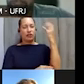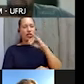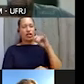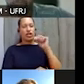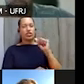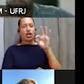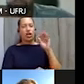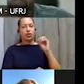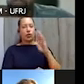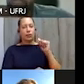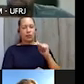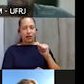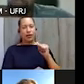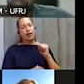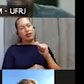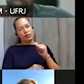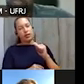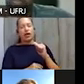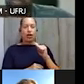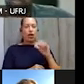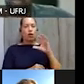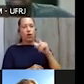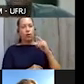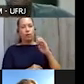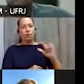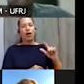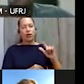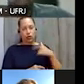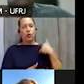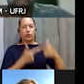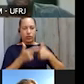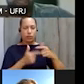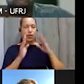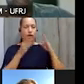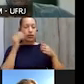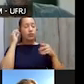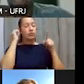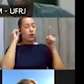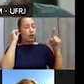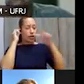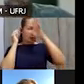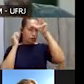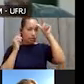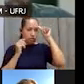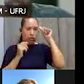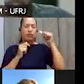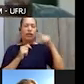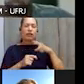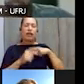copal? É o copal, né? Eu trabalho com ele. E então, na Amazônia, tem